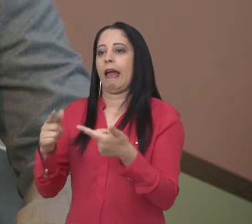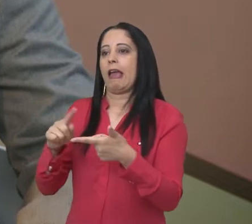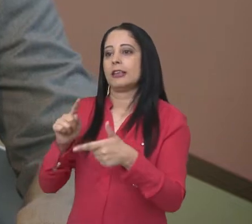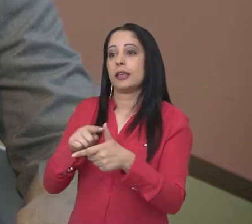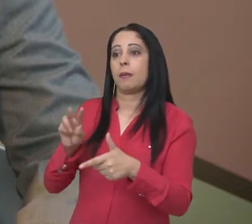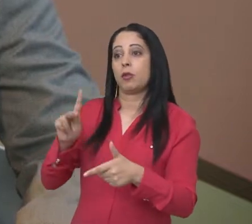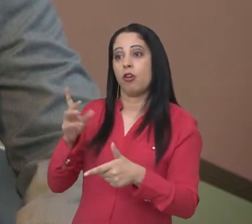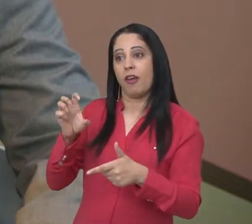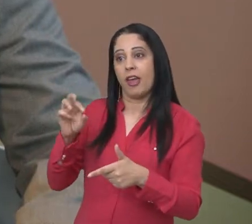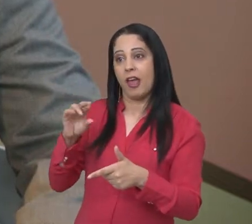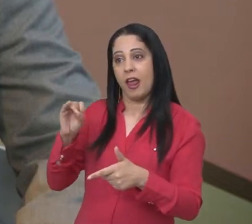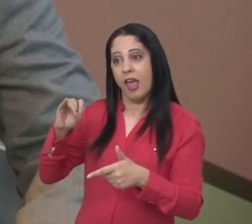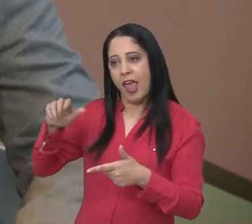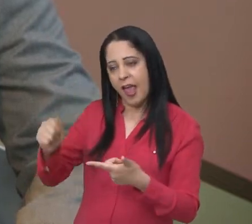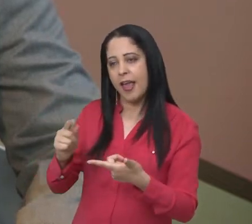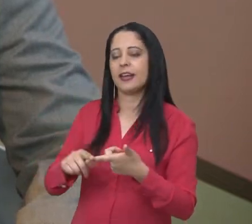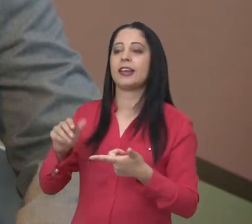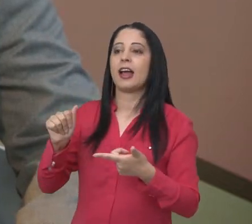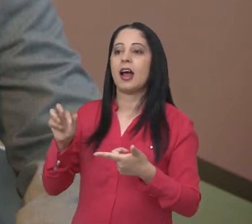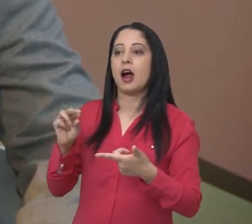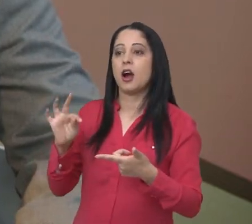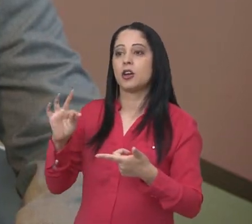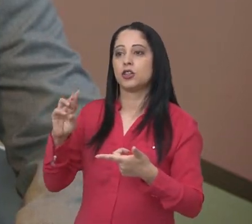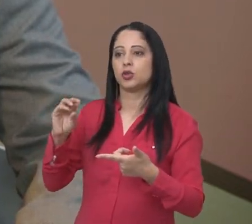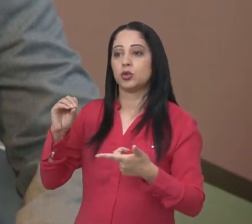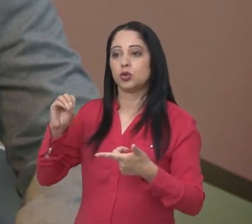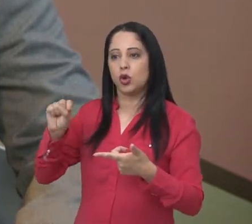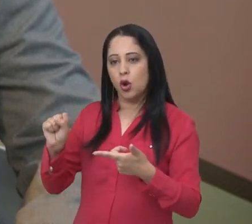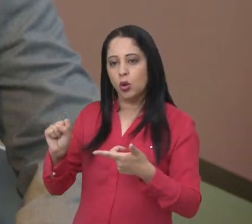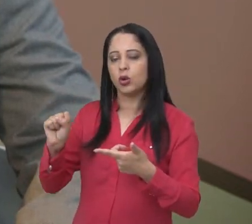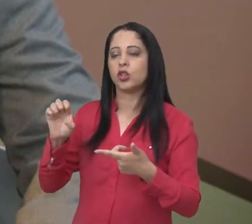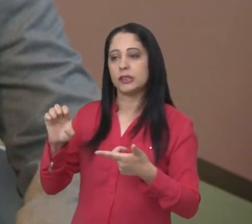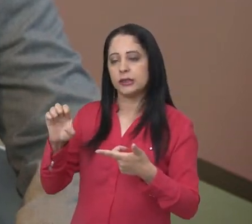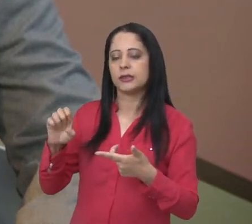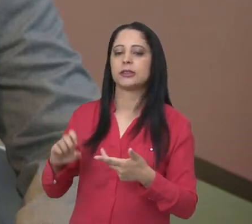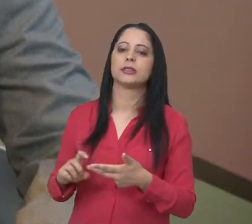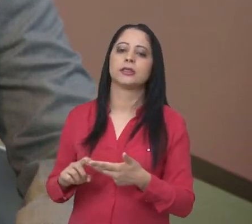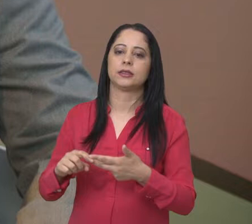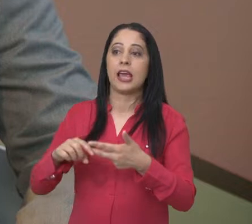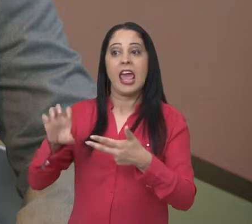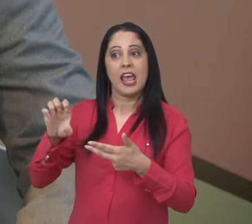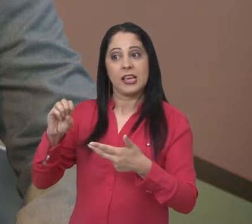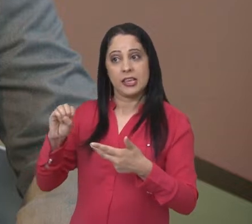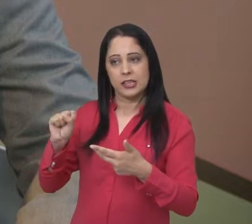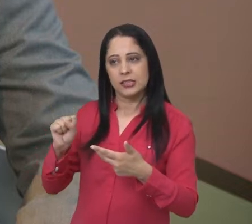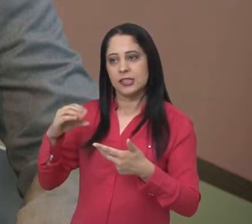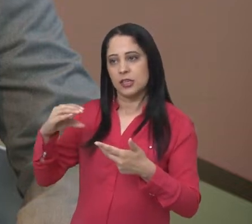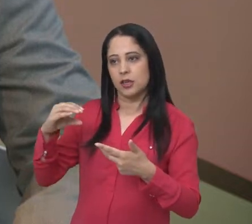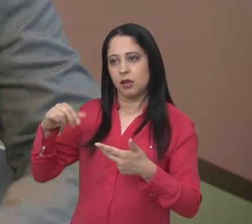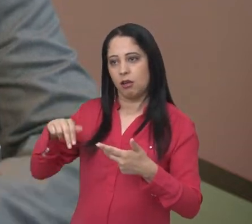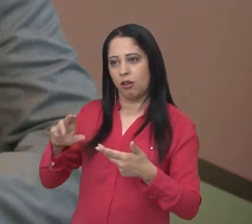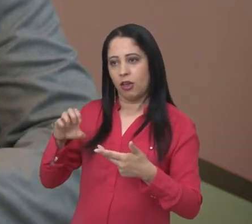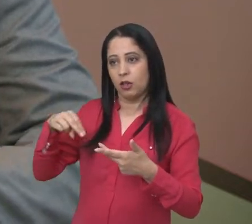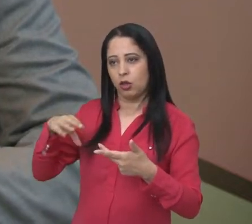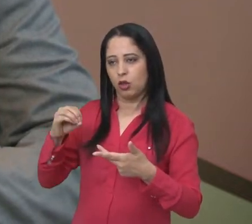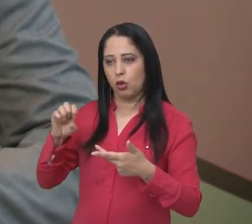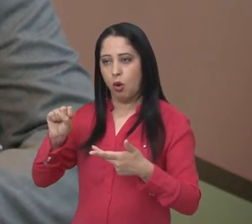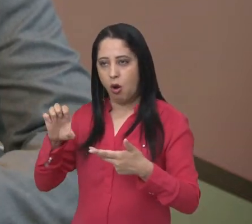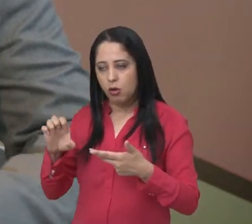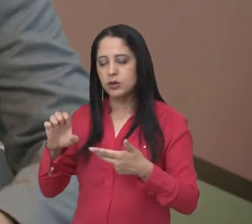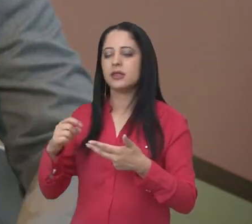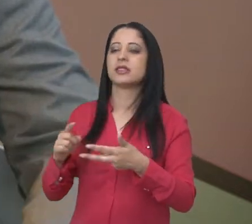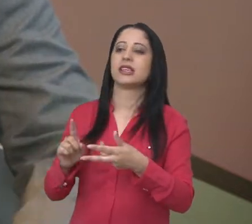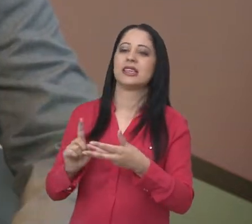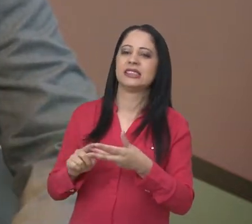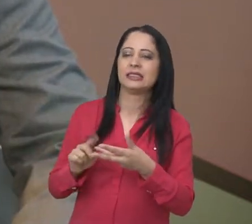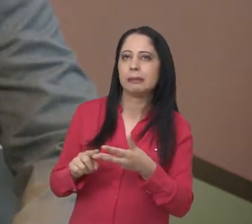como hérnia de disco, as artroses das articulações da coluna, e as estenoses, né, que é o estreitamento do